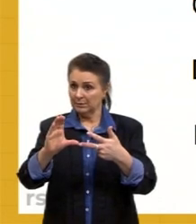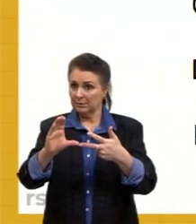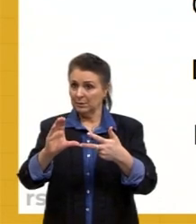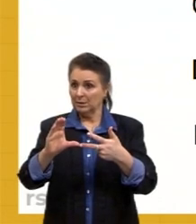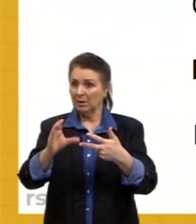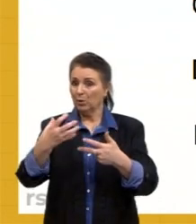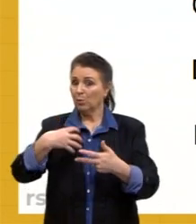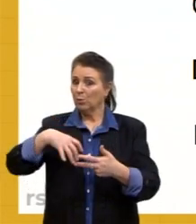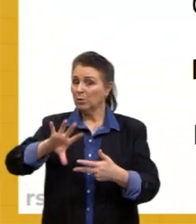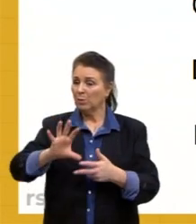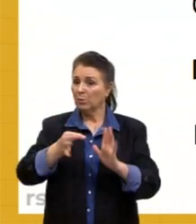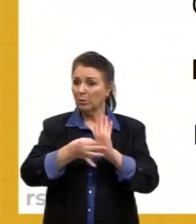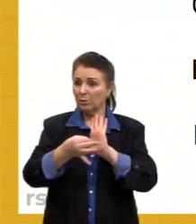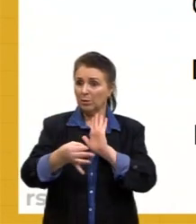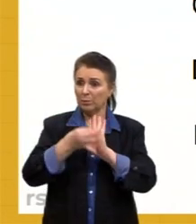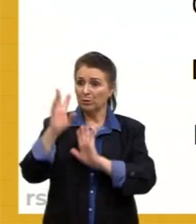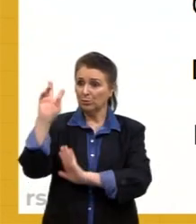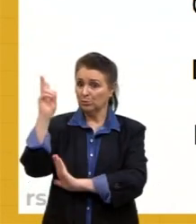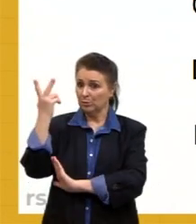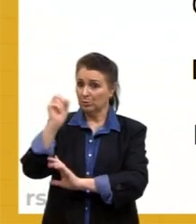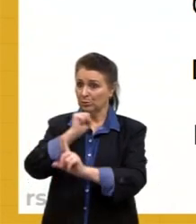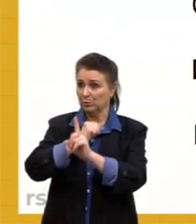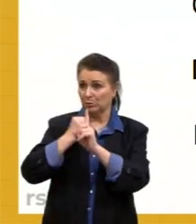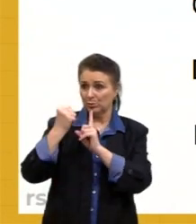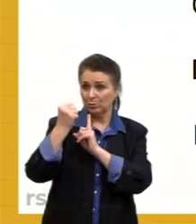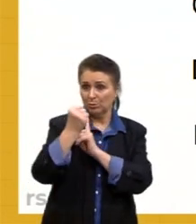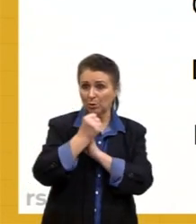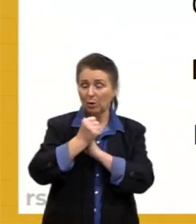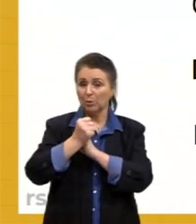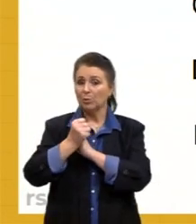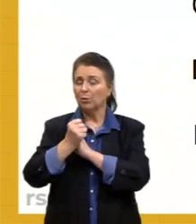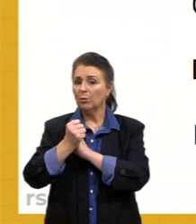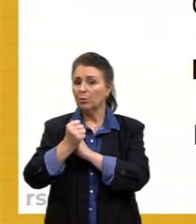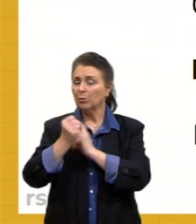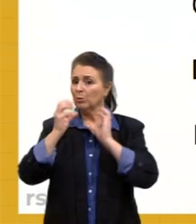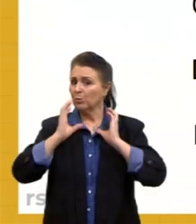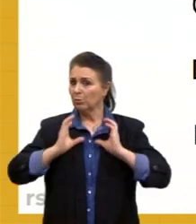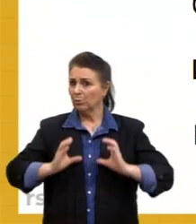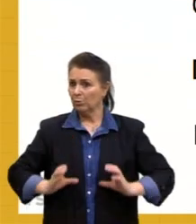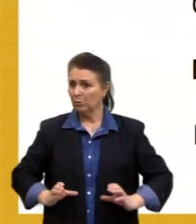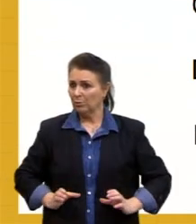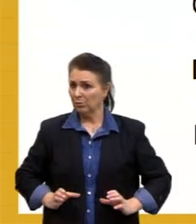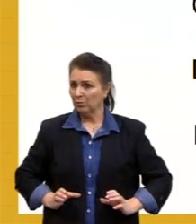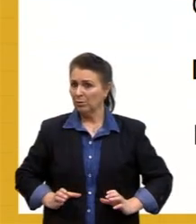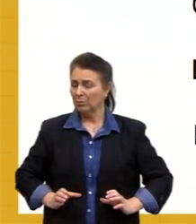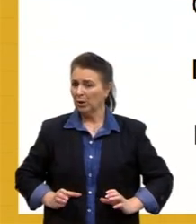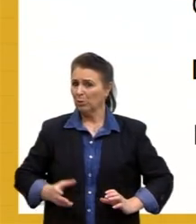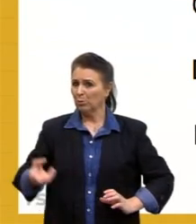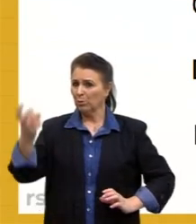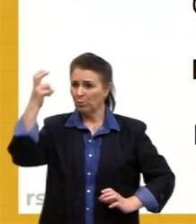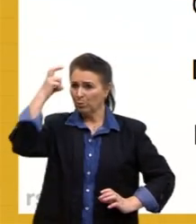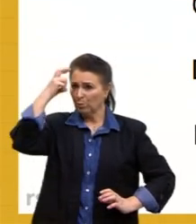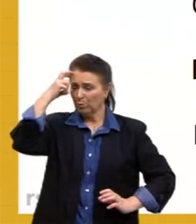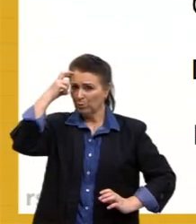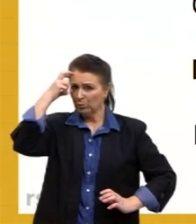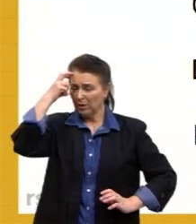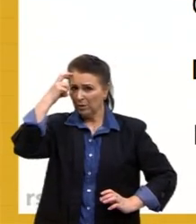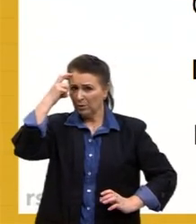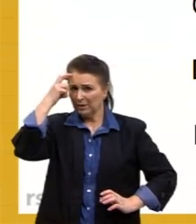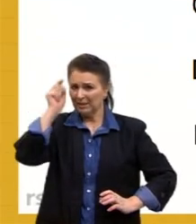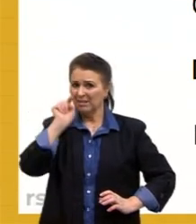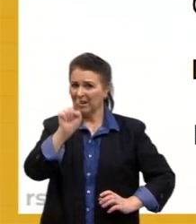contraponha argumentos de historiadores e sociólogos a respeito de comportamentos culturais inquisidores